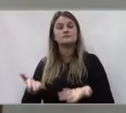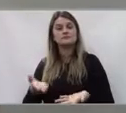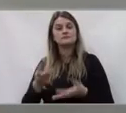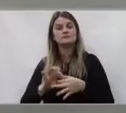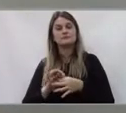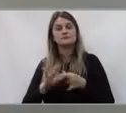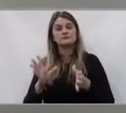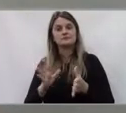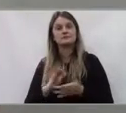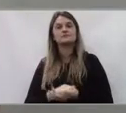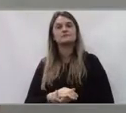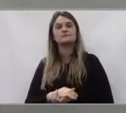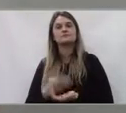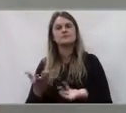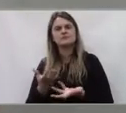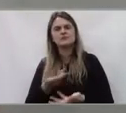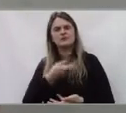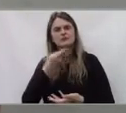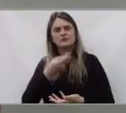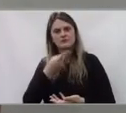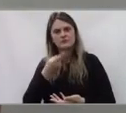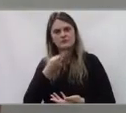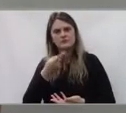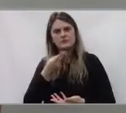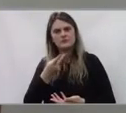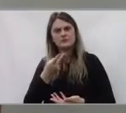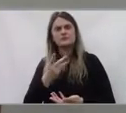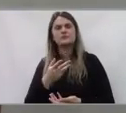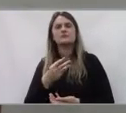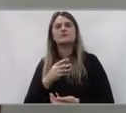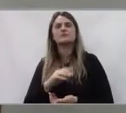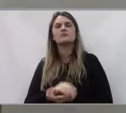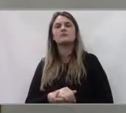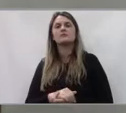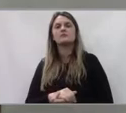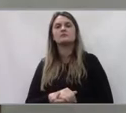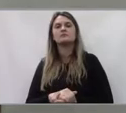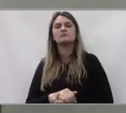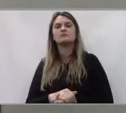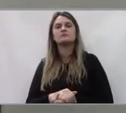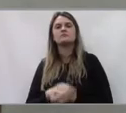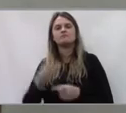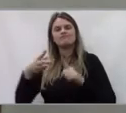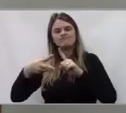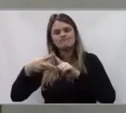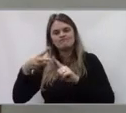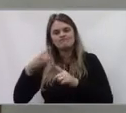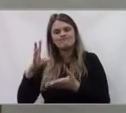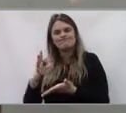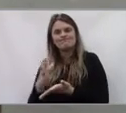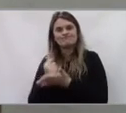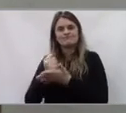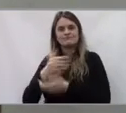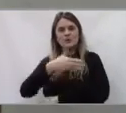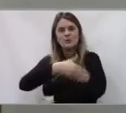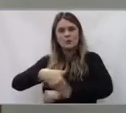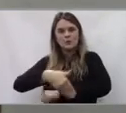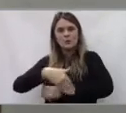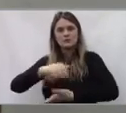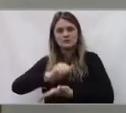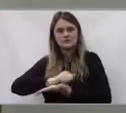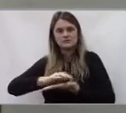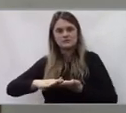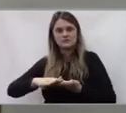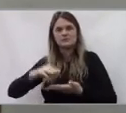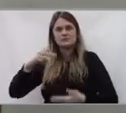palavra livre, gostaria apenas também de citar aqui essas duas conquistas, Braulina Pigato e essa rua